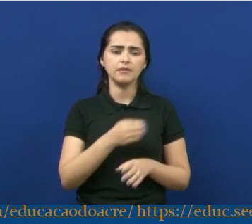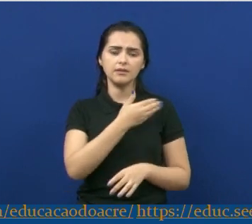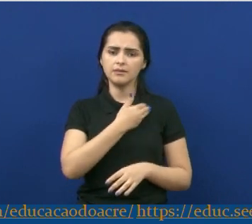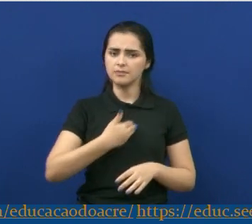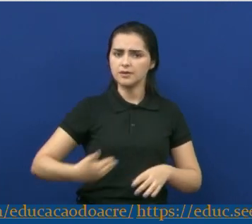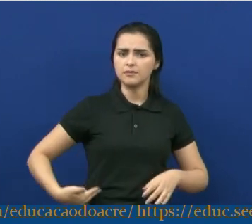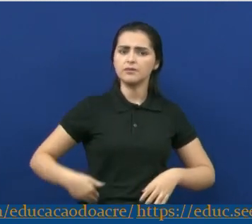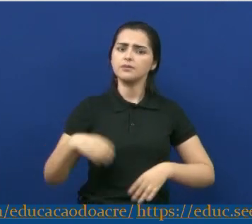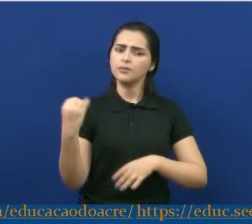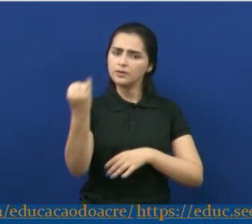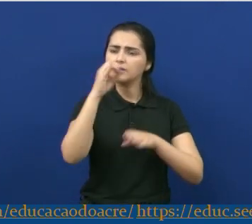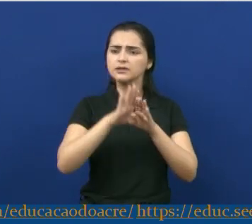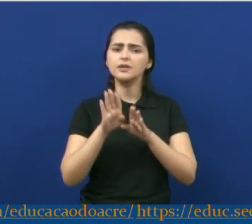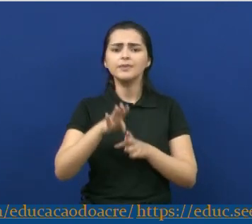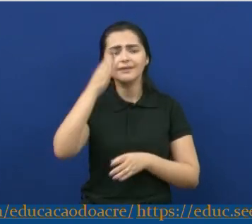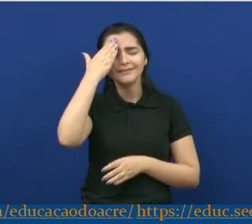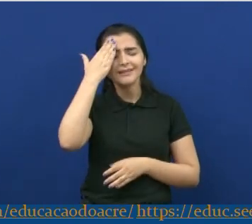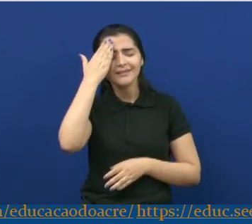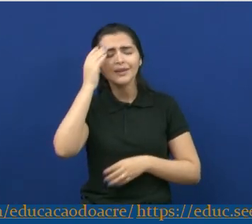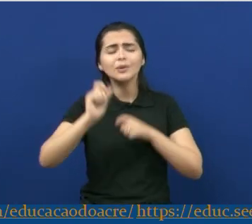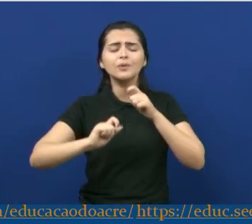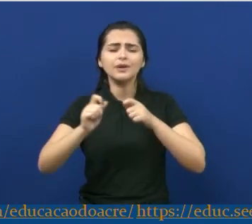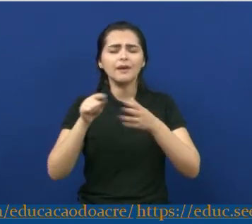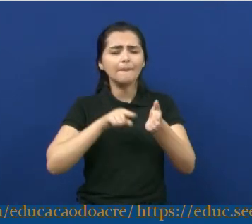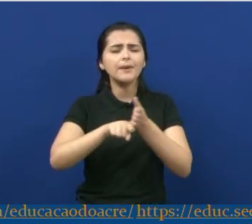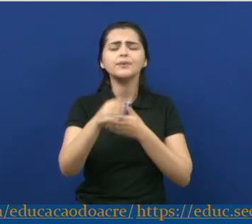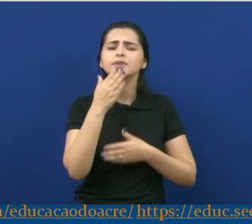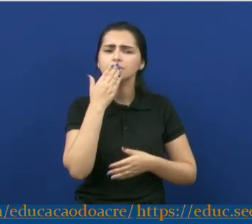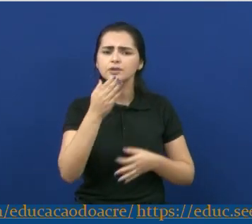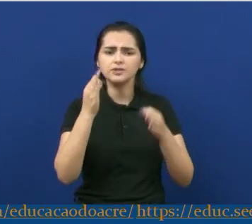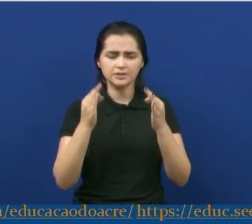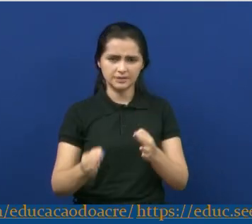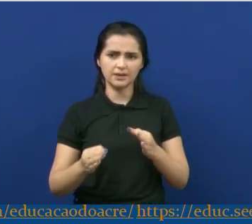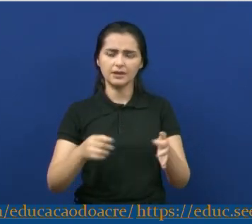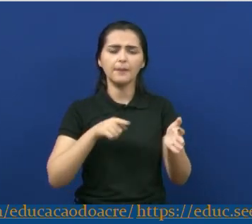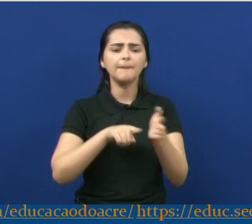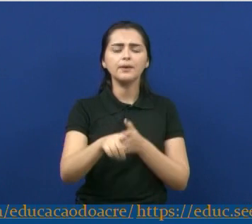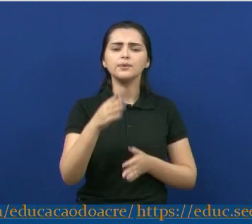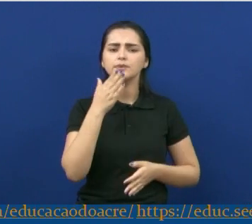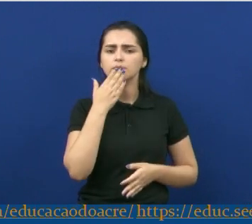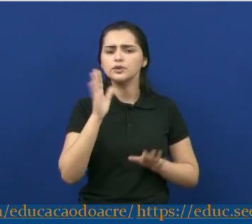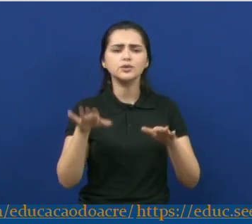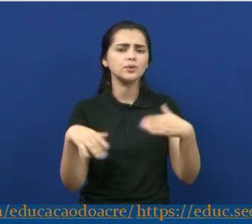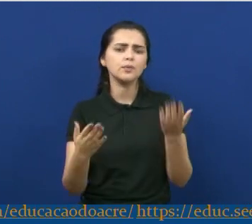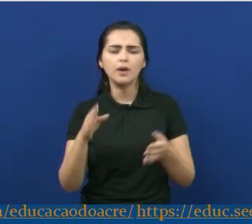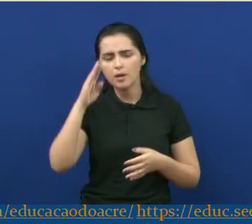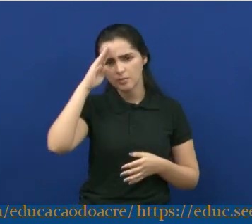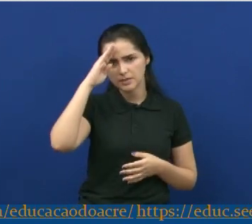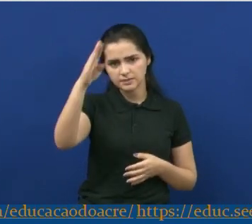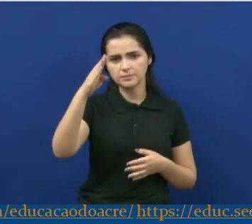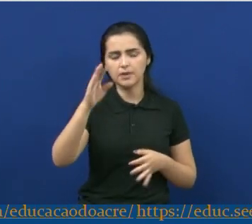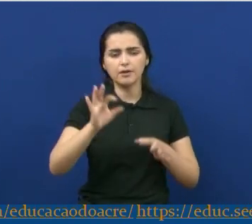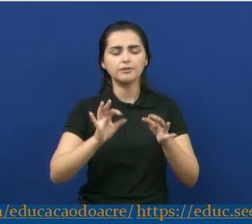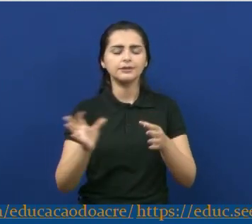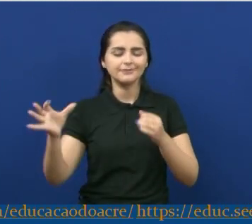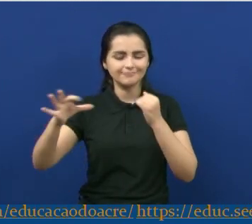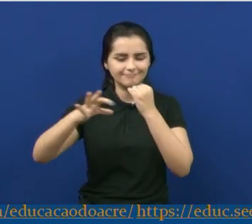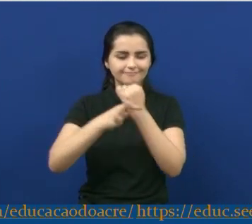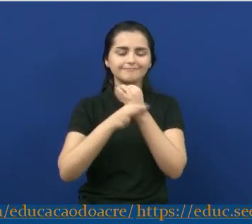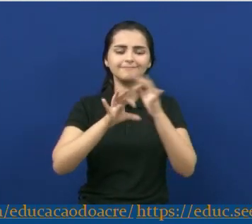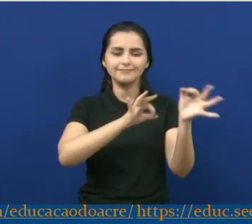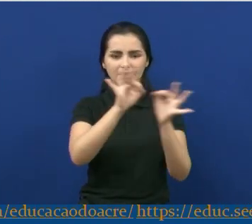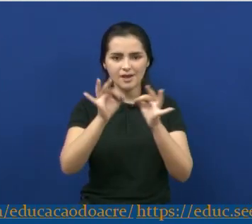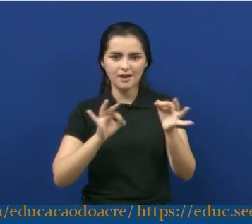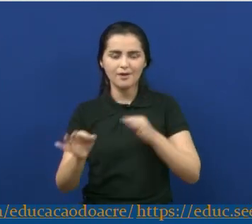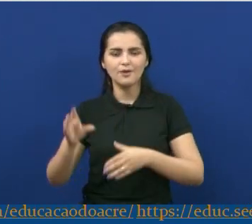vocês têm que entender o que a questão está pedindo, certo? E a questão está pedindo qual é o principal mecanismo que garante a